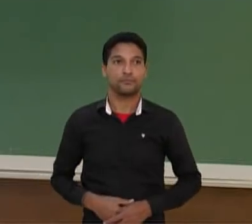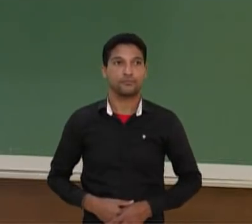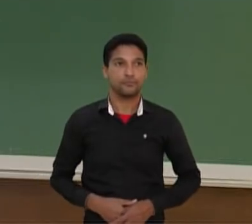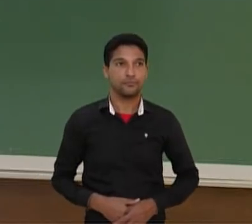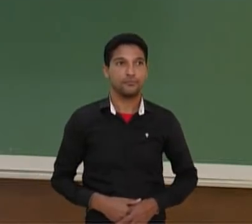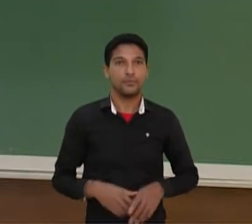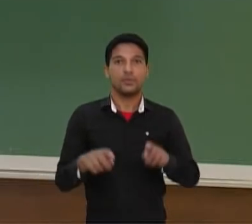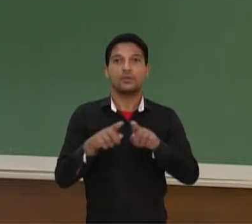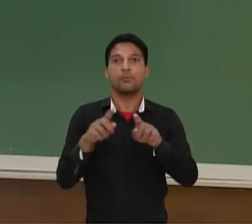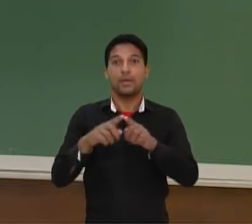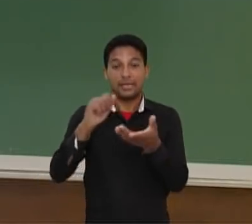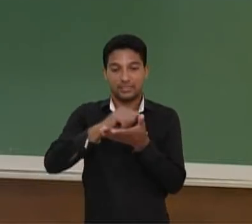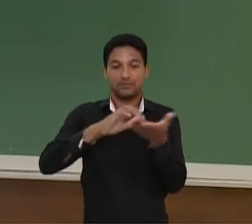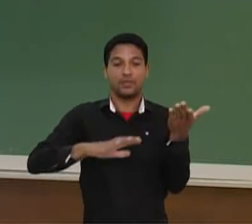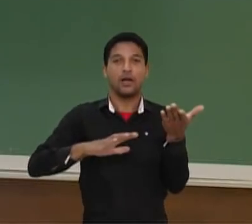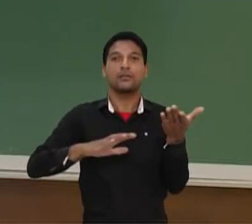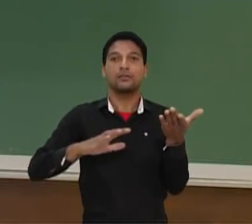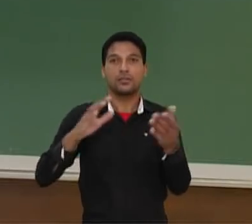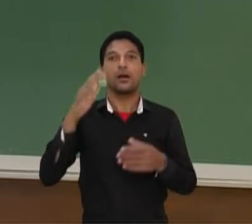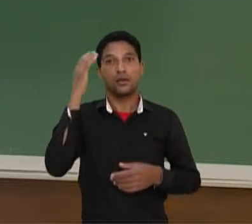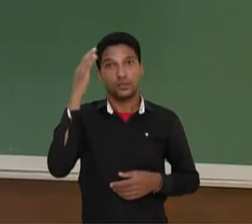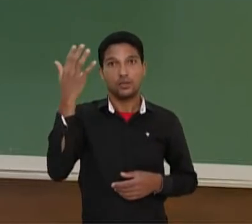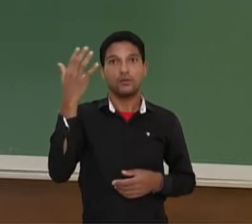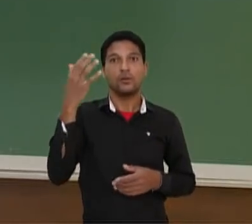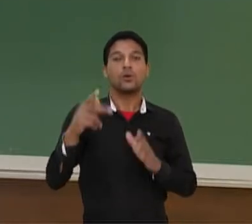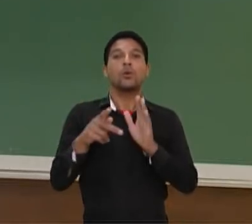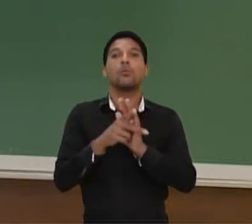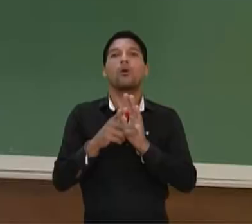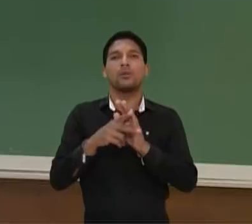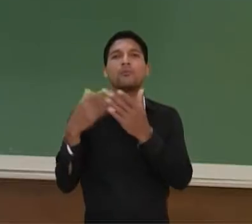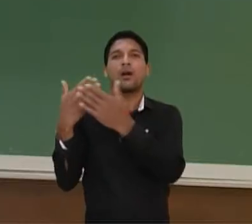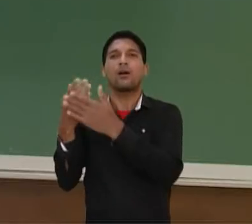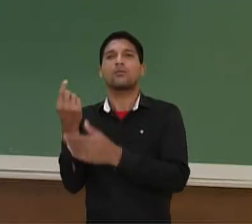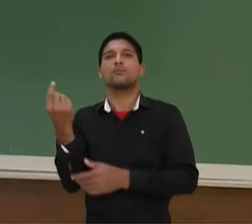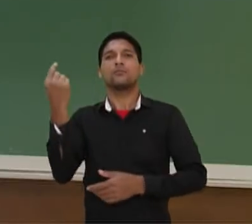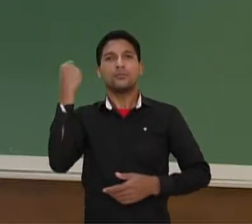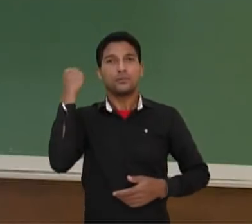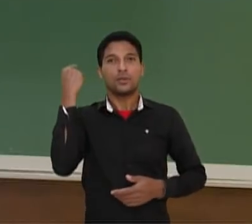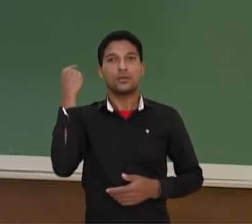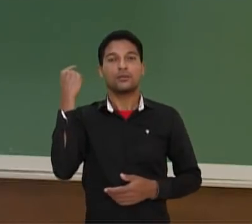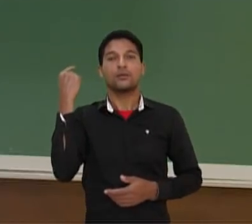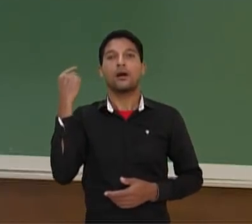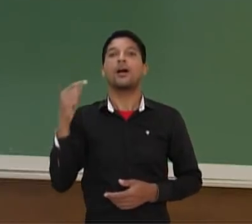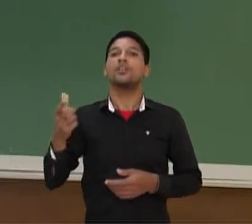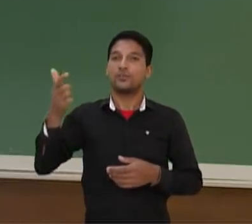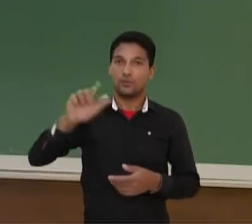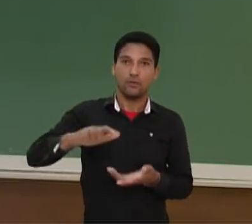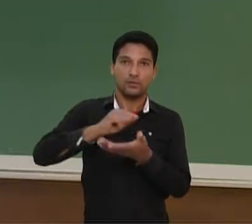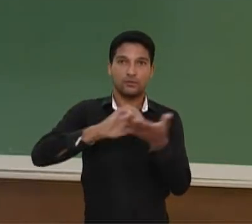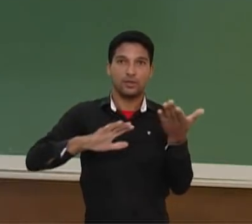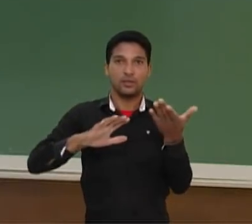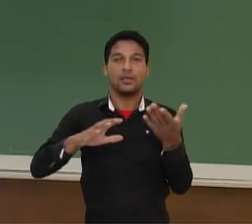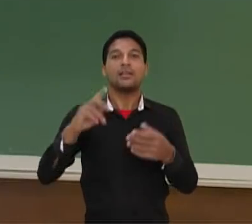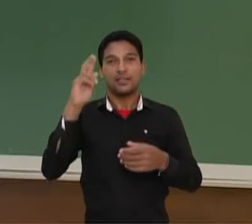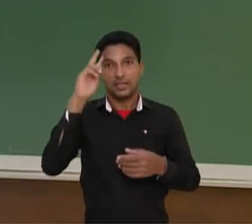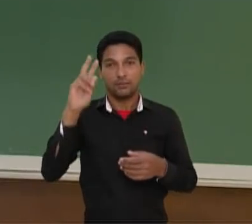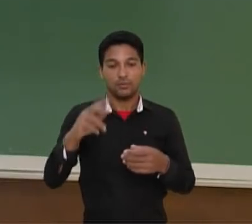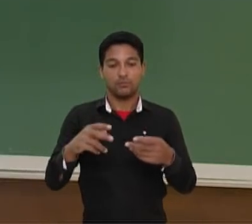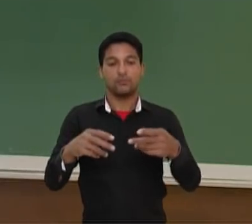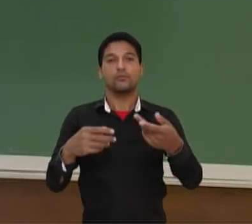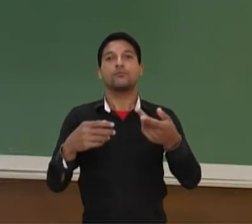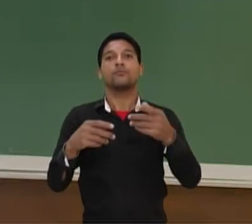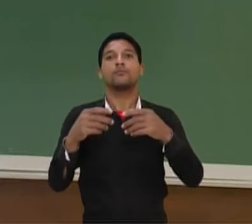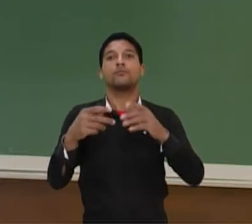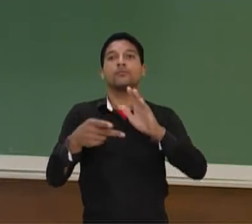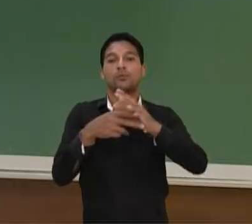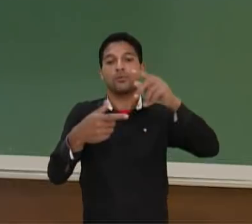exercícios que nós fizemos, nós retomamos várias propriedades que nós vimos nas aulas anteriores, né? Então, ângulos opostos do paralelogramo,